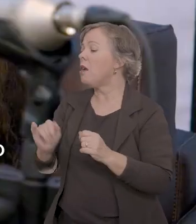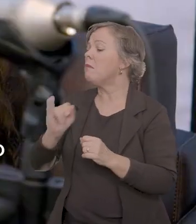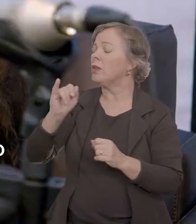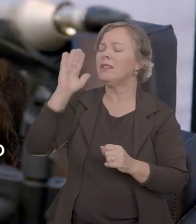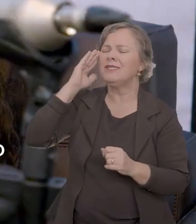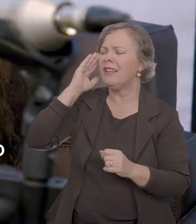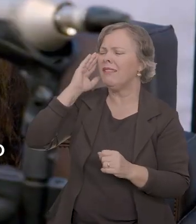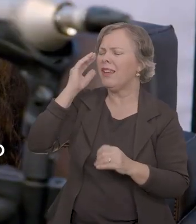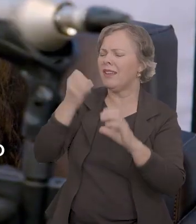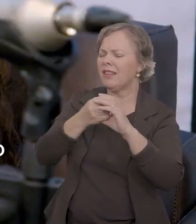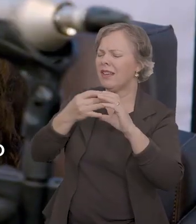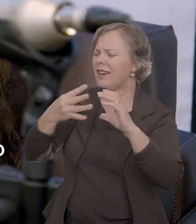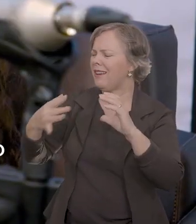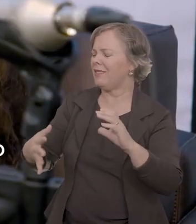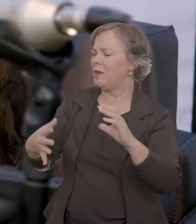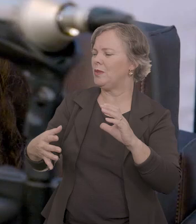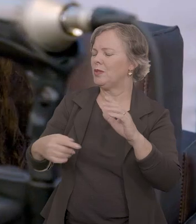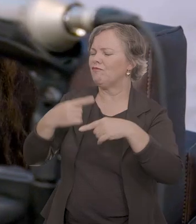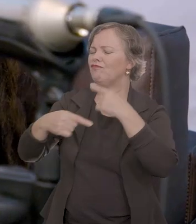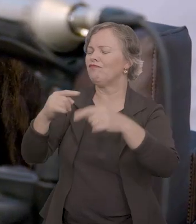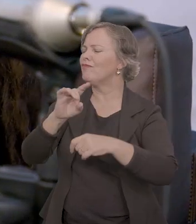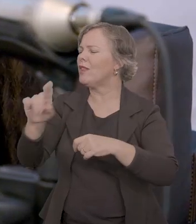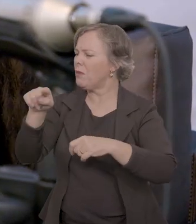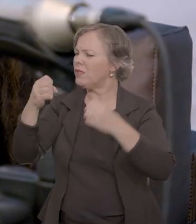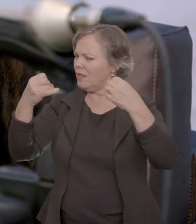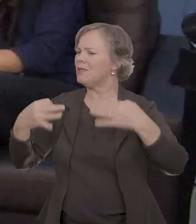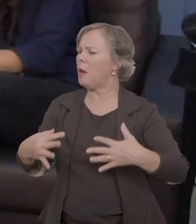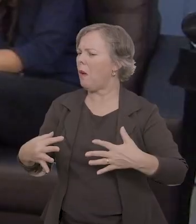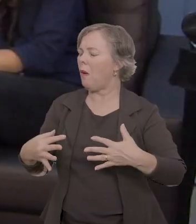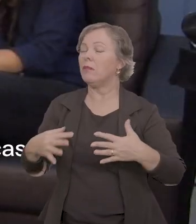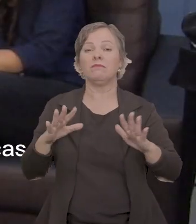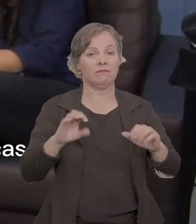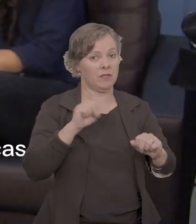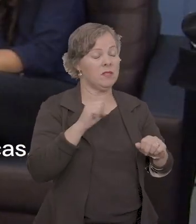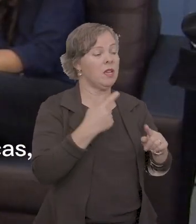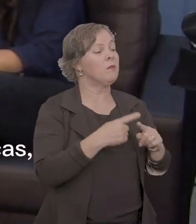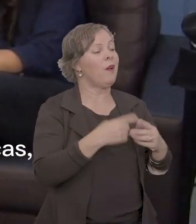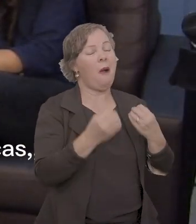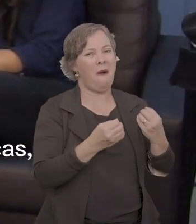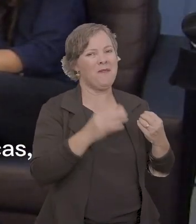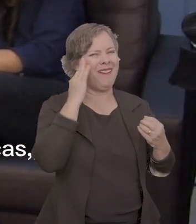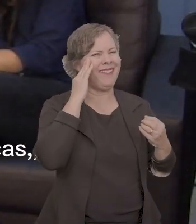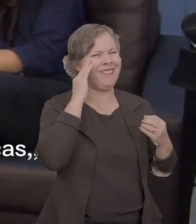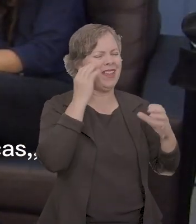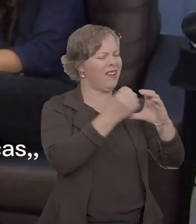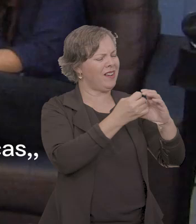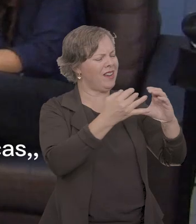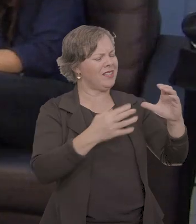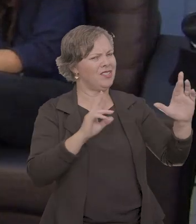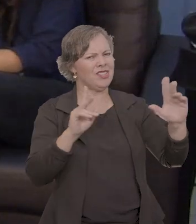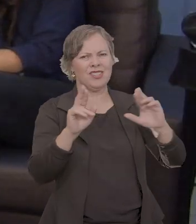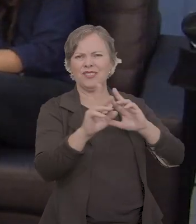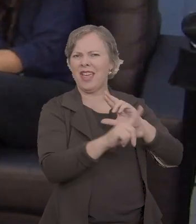gente entender as especificidades de cada geração dessas que você explicou pra gente? Sim, para que nós possamos diferenciar as